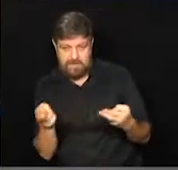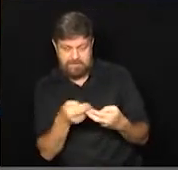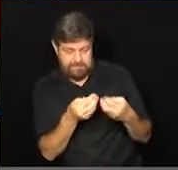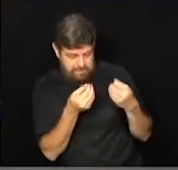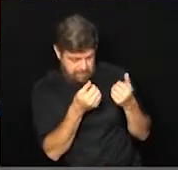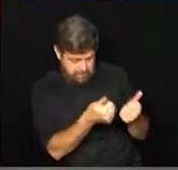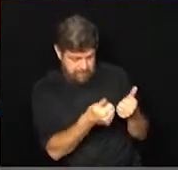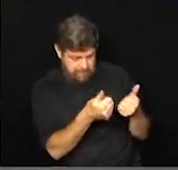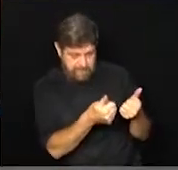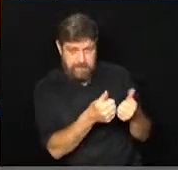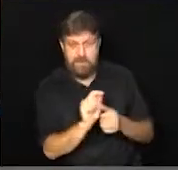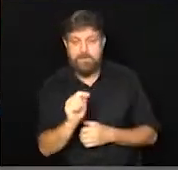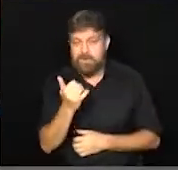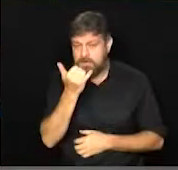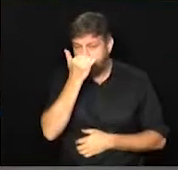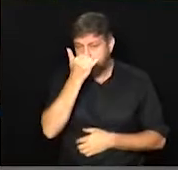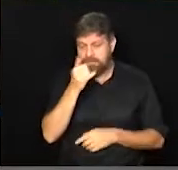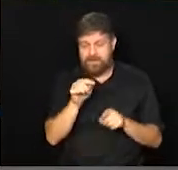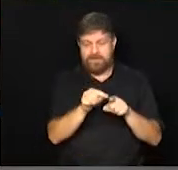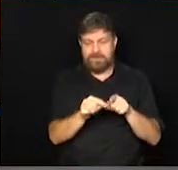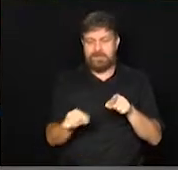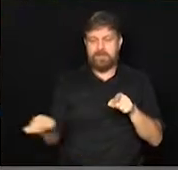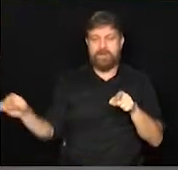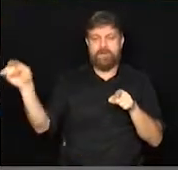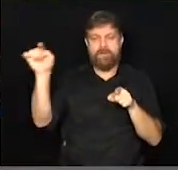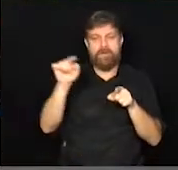bem, mas é um ciclo e